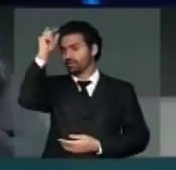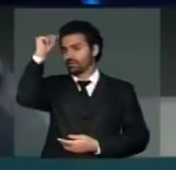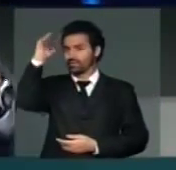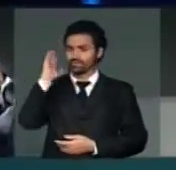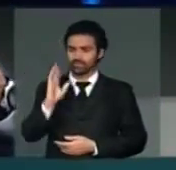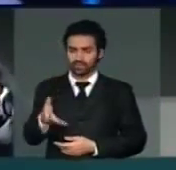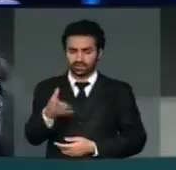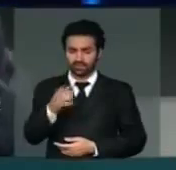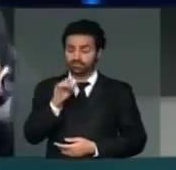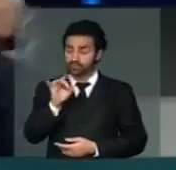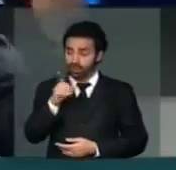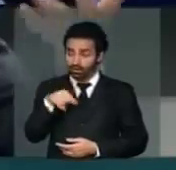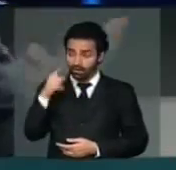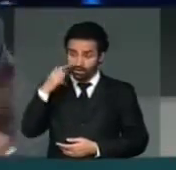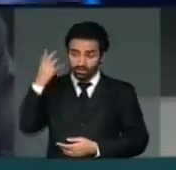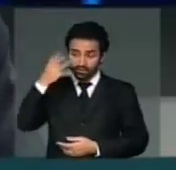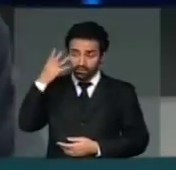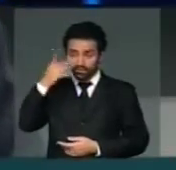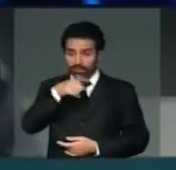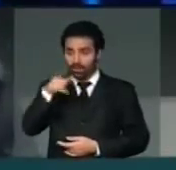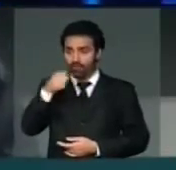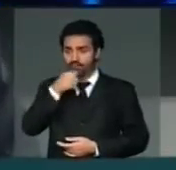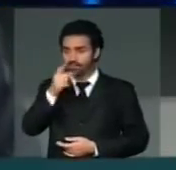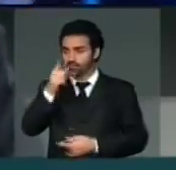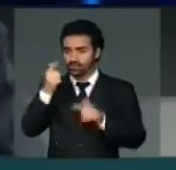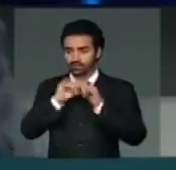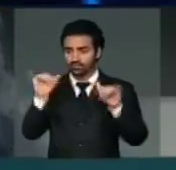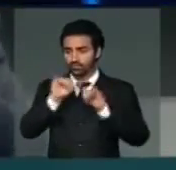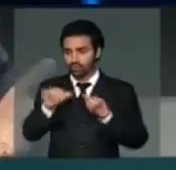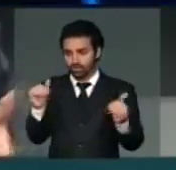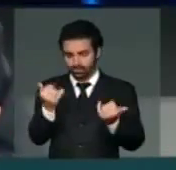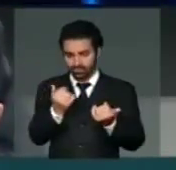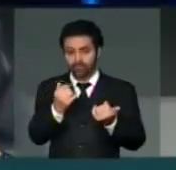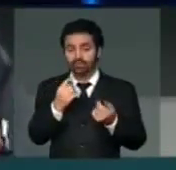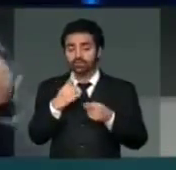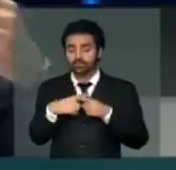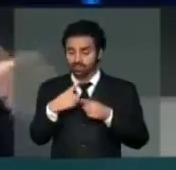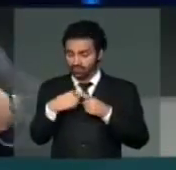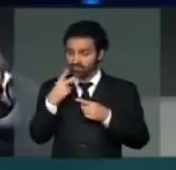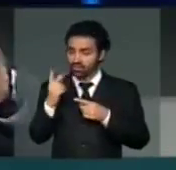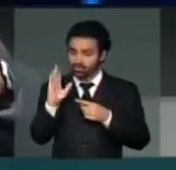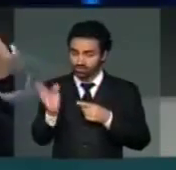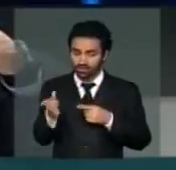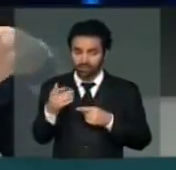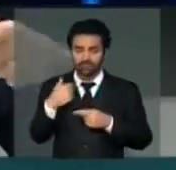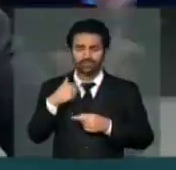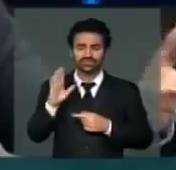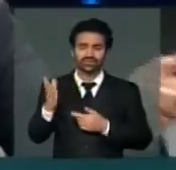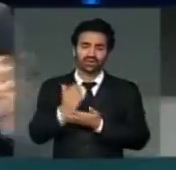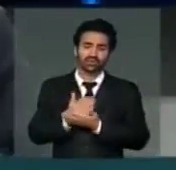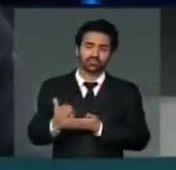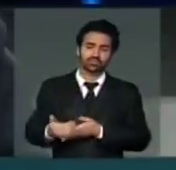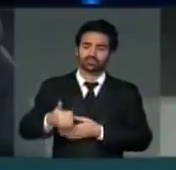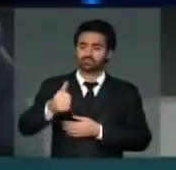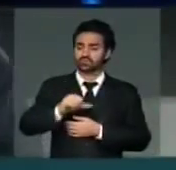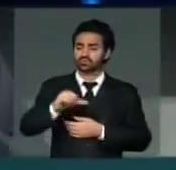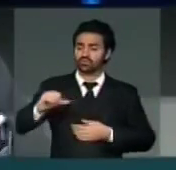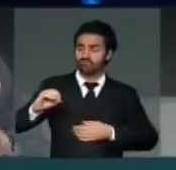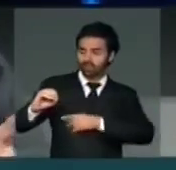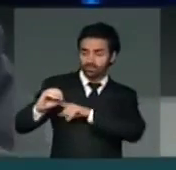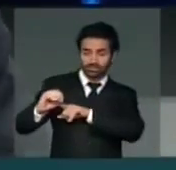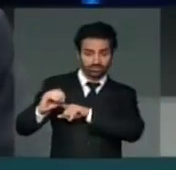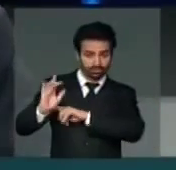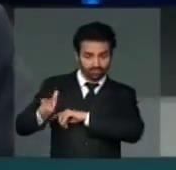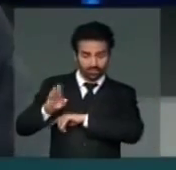depoimentos que não têm sido tão divulgados quanto outros, onde está dito, não, isso ocorria desde a década de 90, está